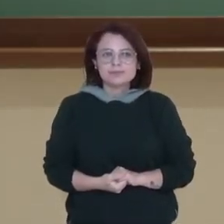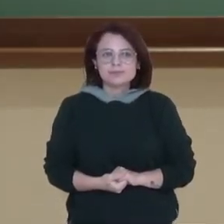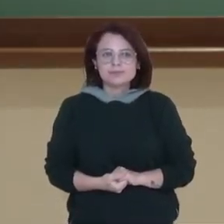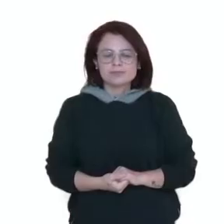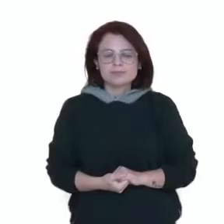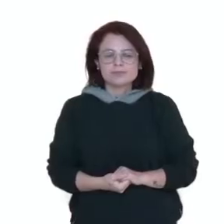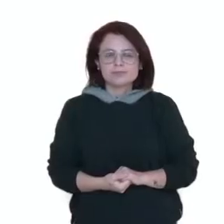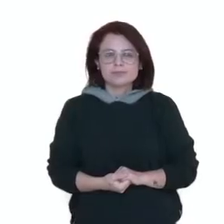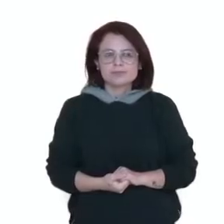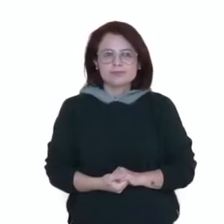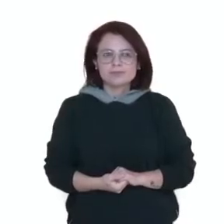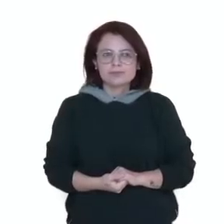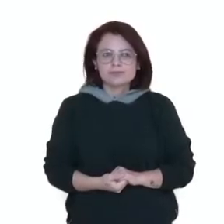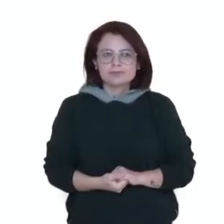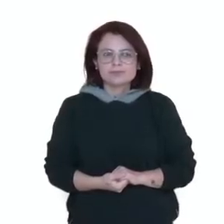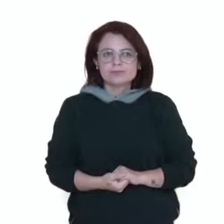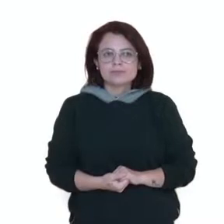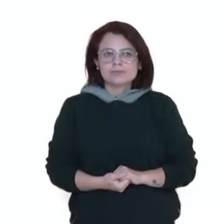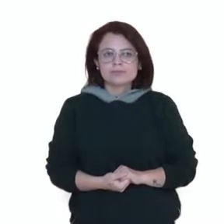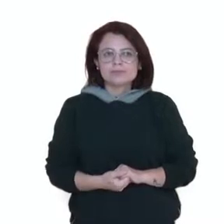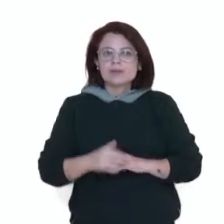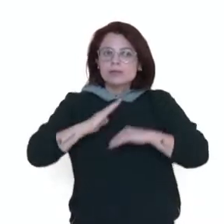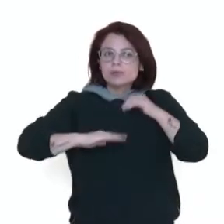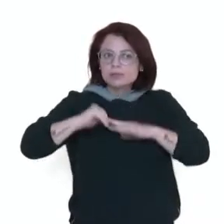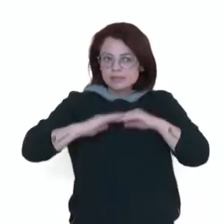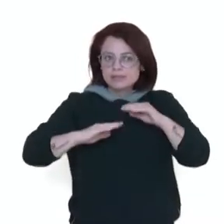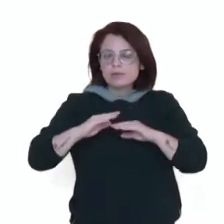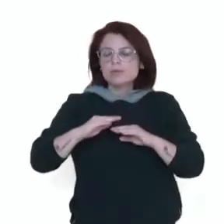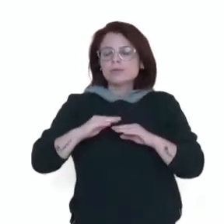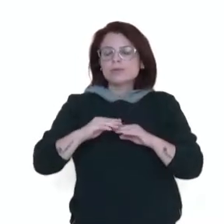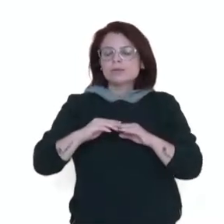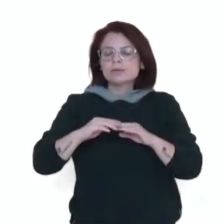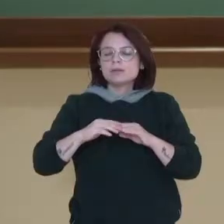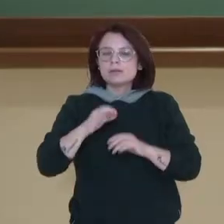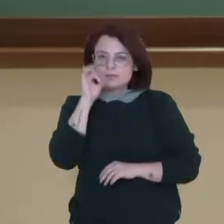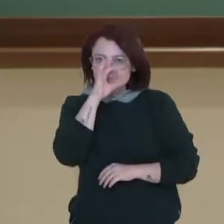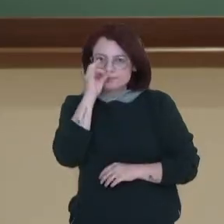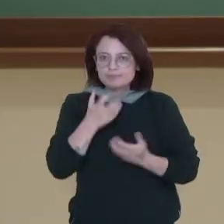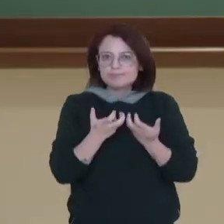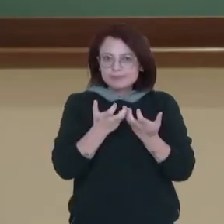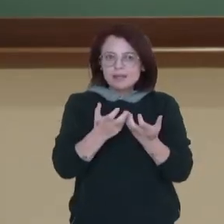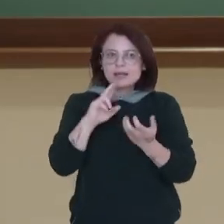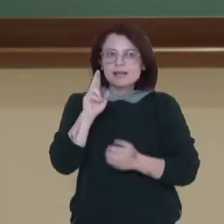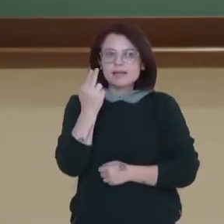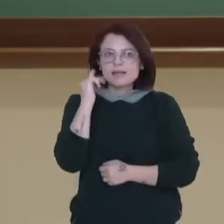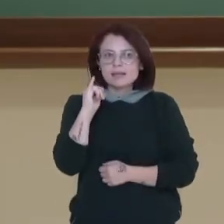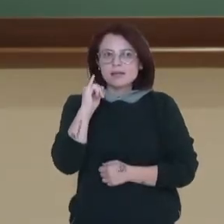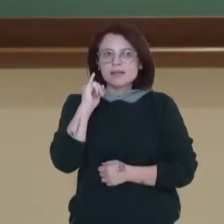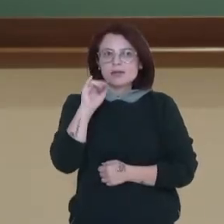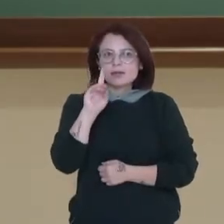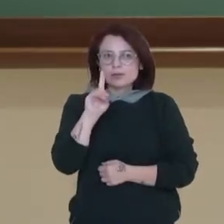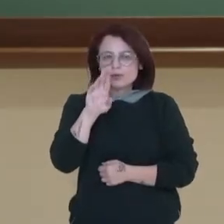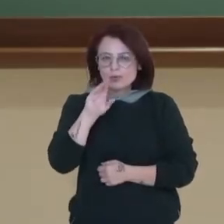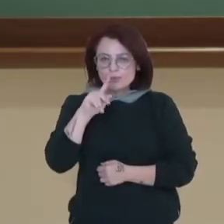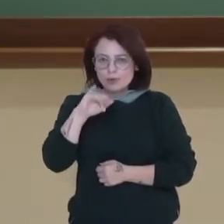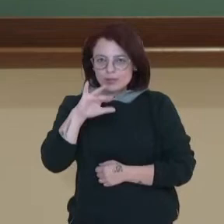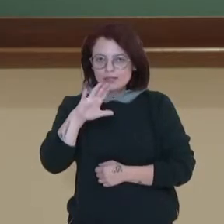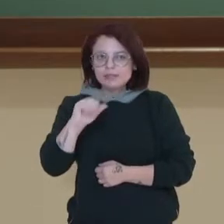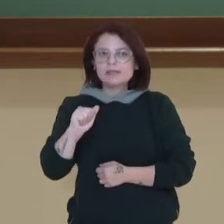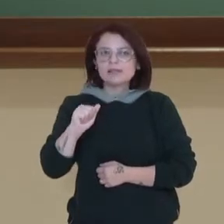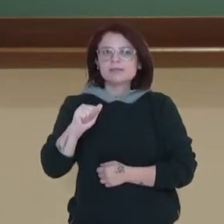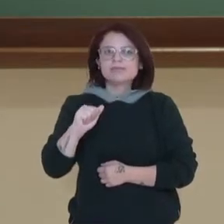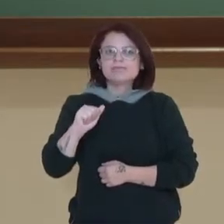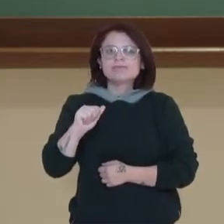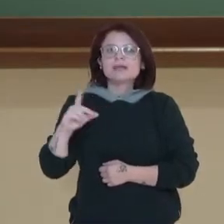Mas olha, a produção hidropônica de frutas, hortaliças e temperos ganhou força no sudoeste do Paraná, então ela não é comum no Brasil todo